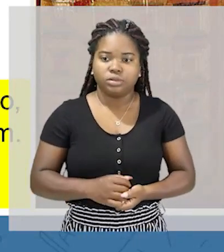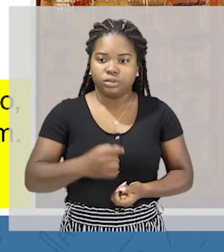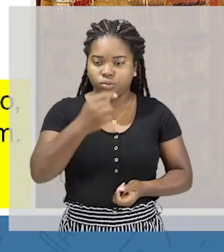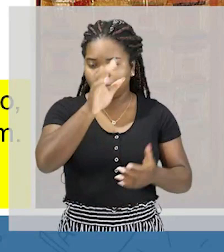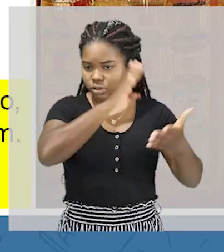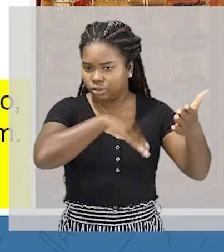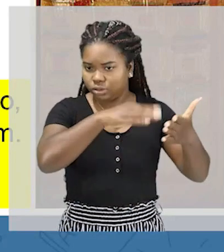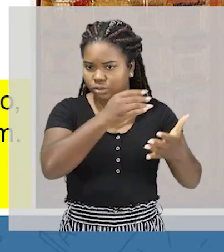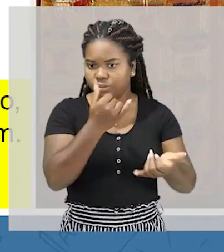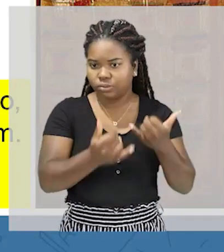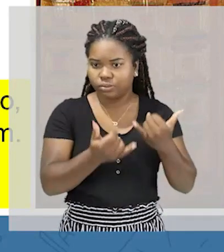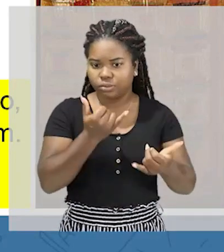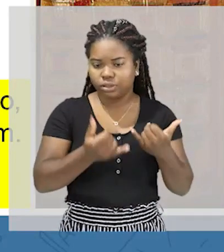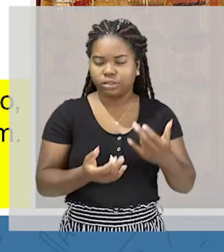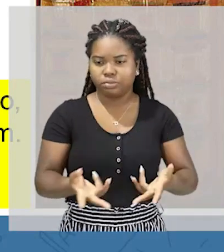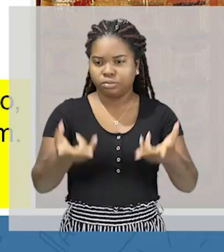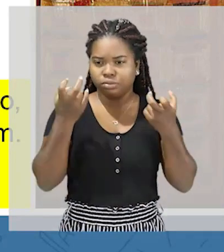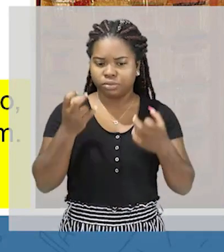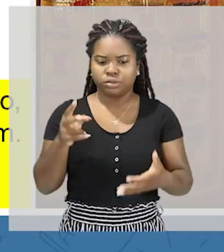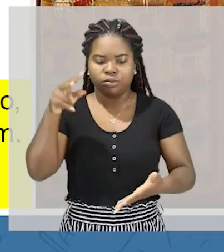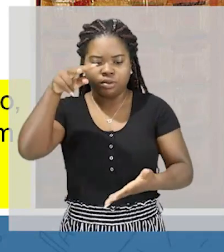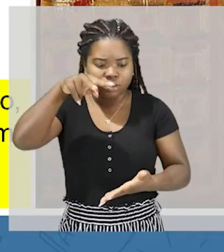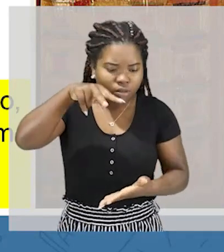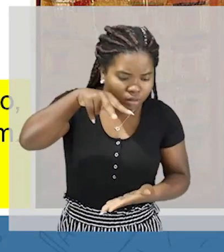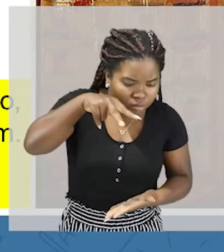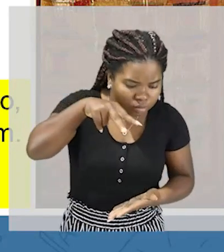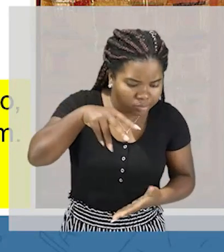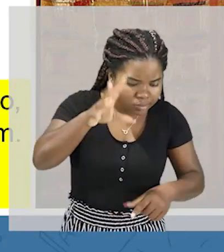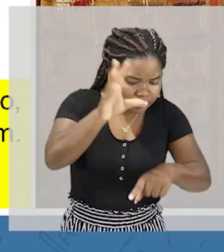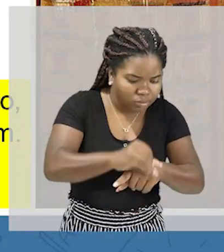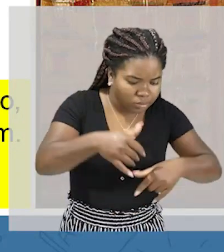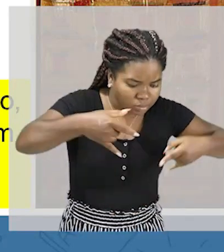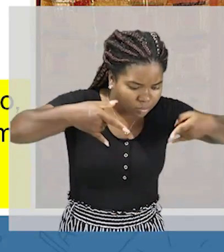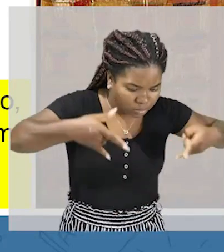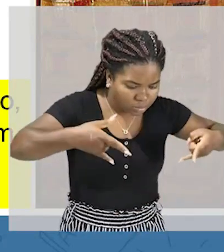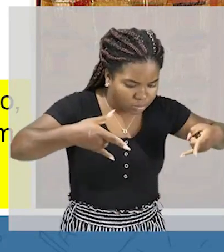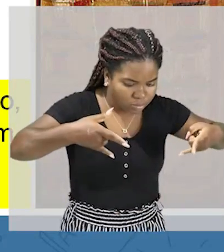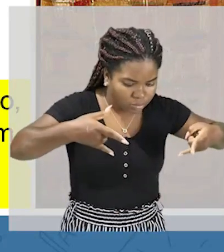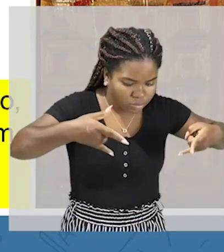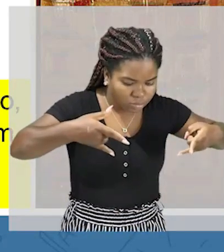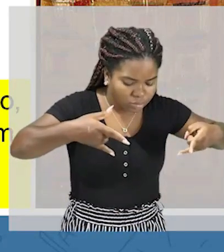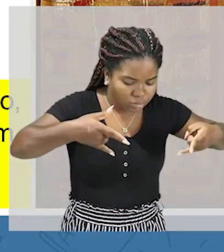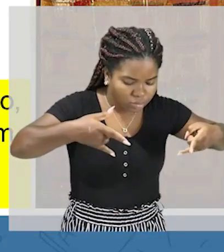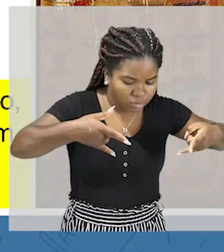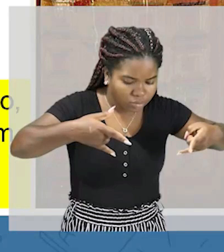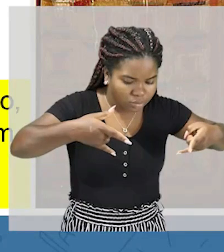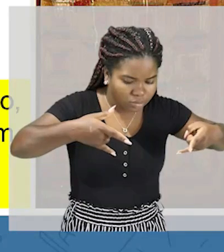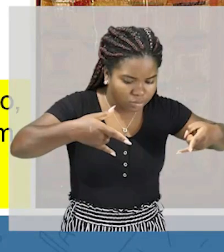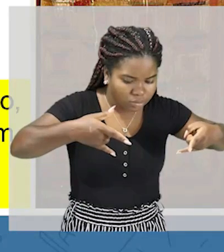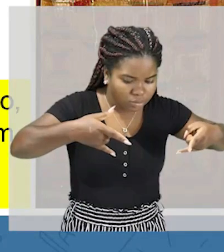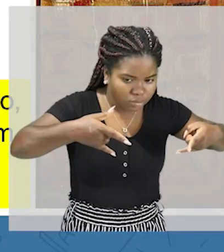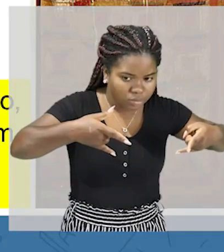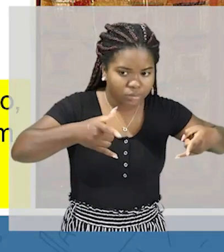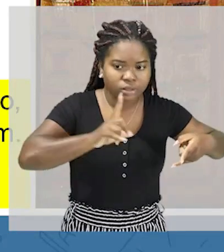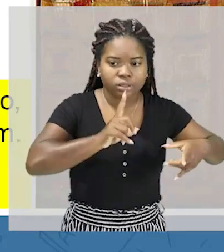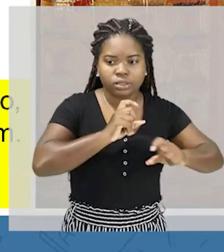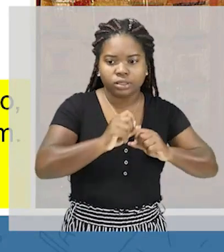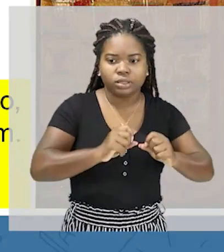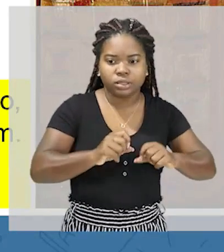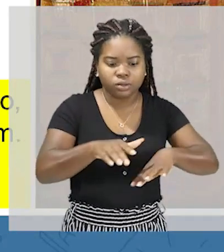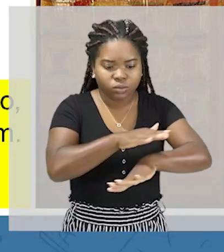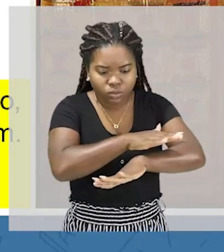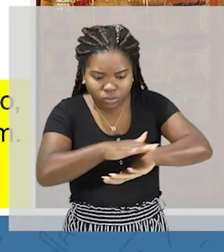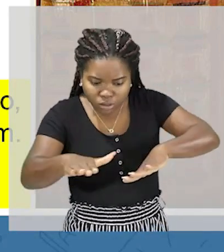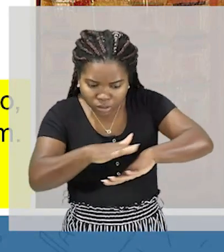quadro. Visto de cima é como se eu tirasse a foto de uma cama vista de cima, com o travesseiro e a colcha da cama. Caramba,